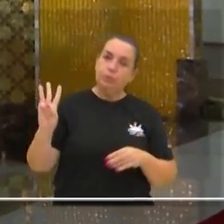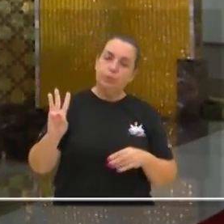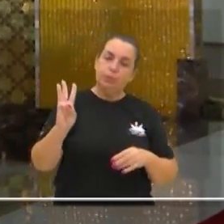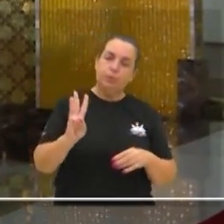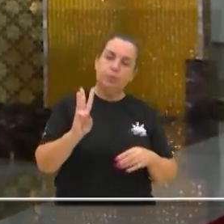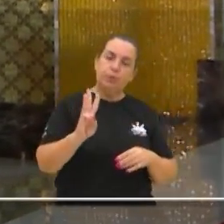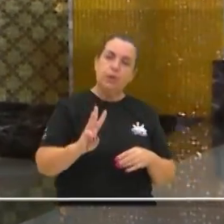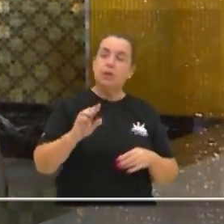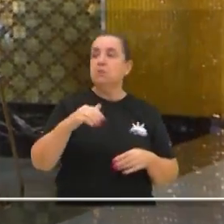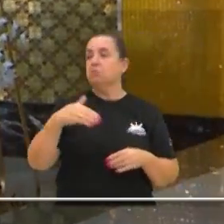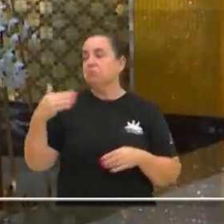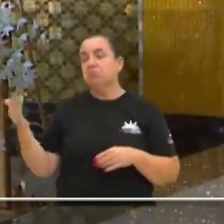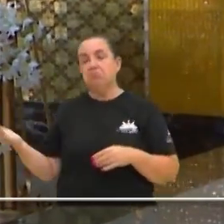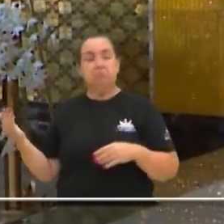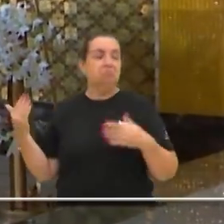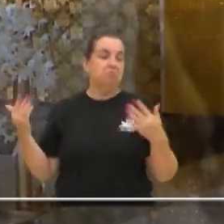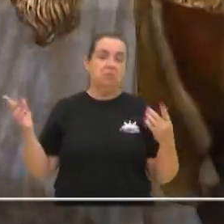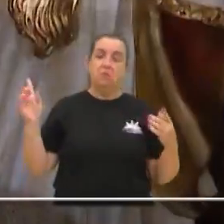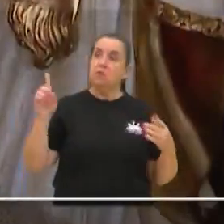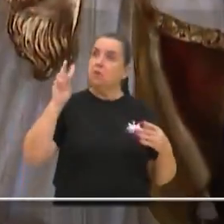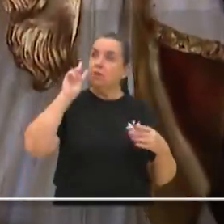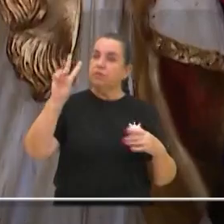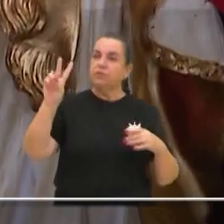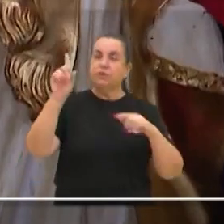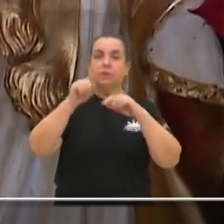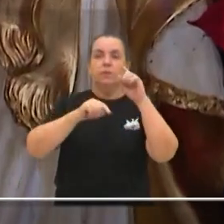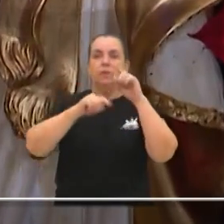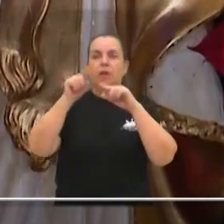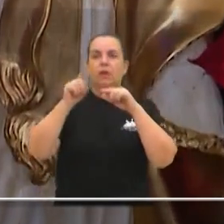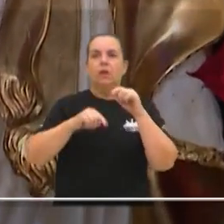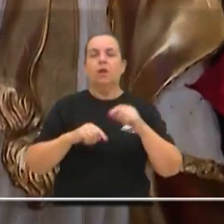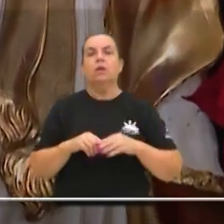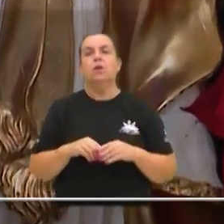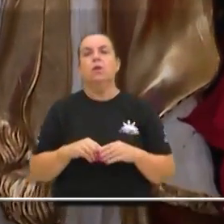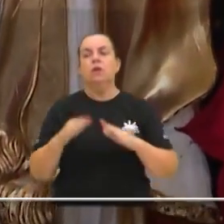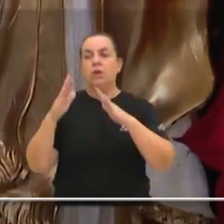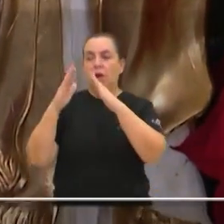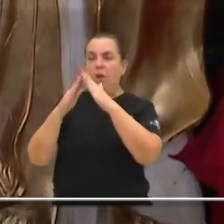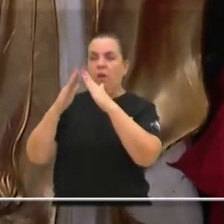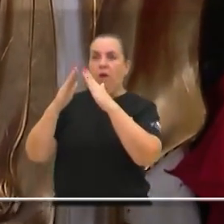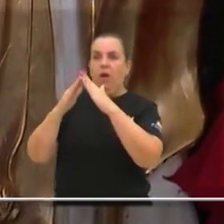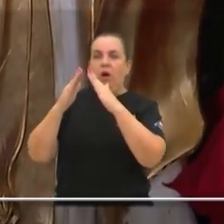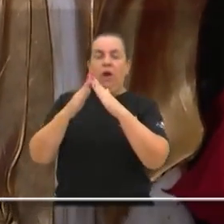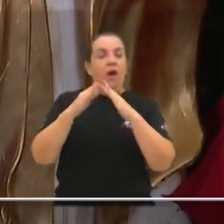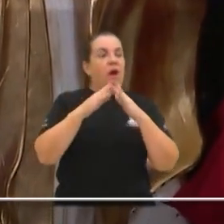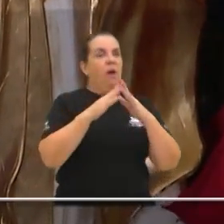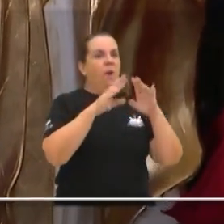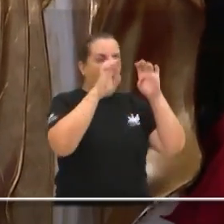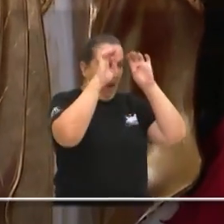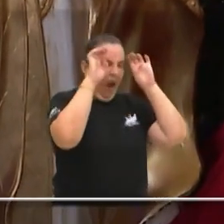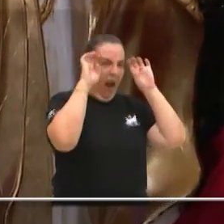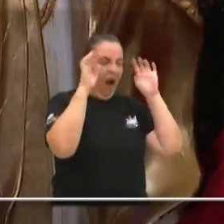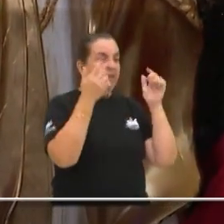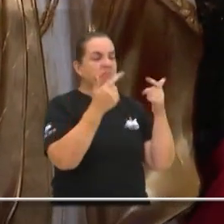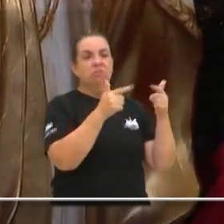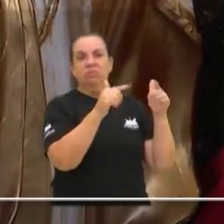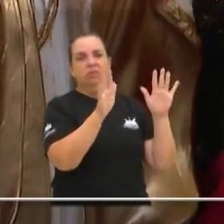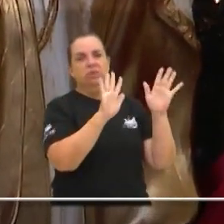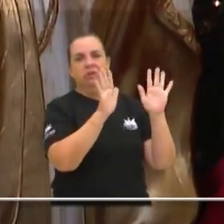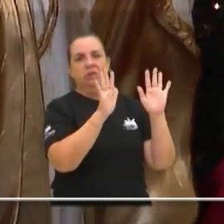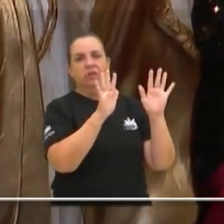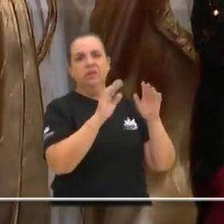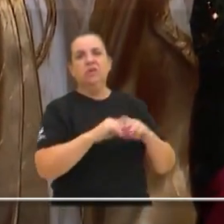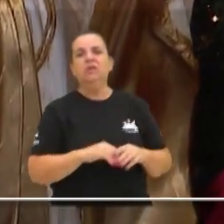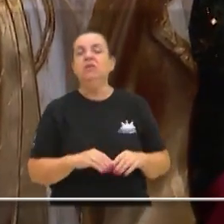do seu continente, do seu país, viram a estrela, na casa de Herodes não viram. Mateus conta